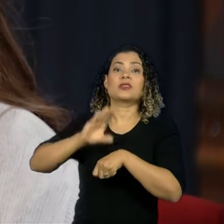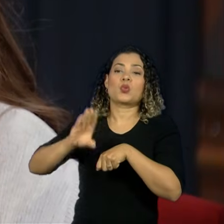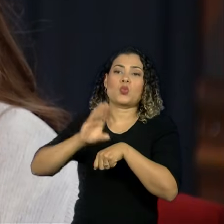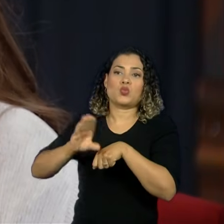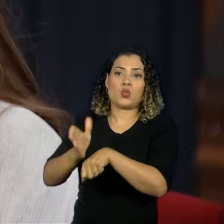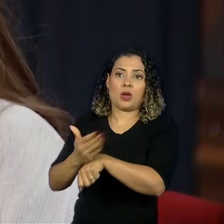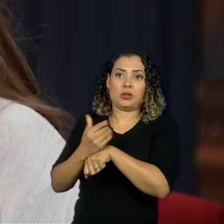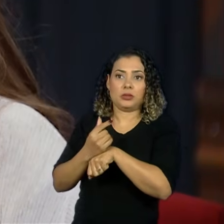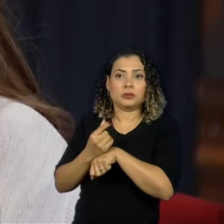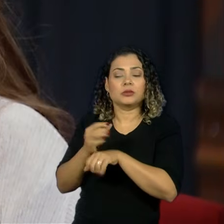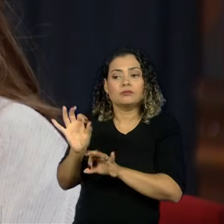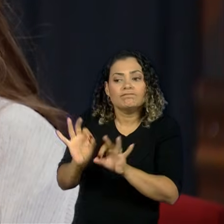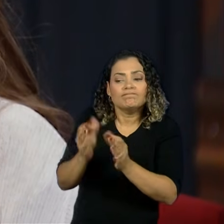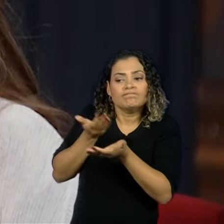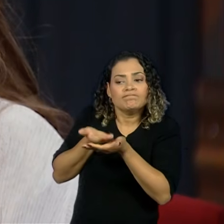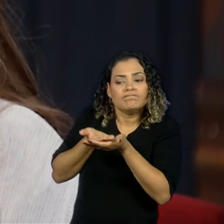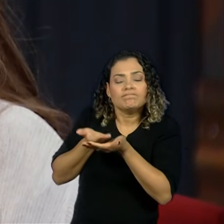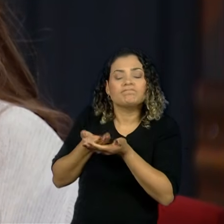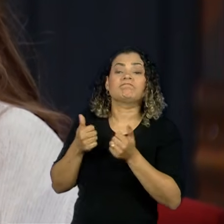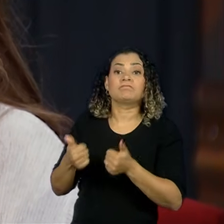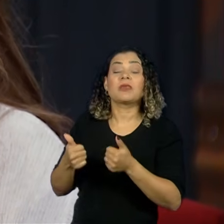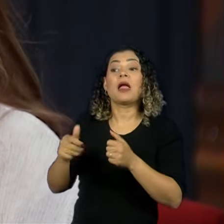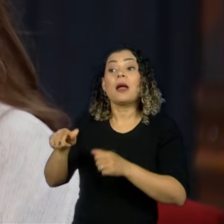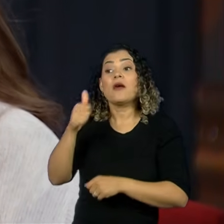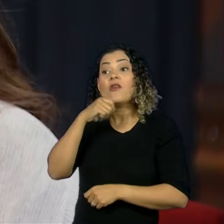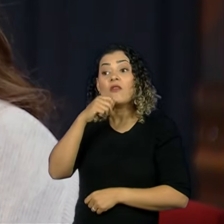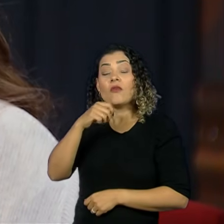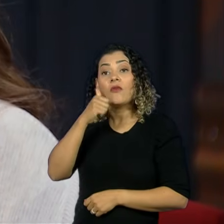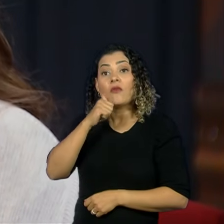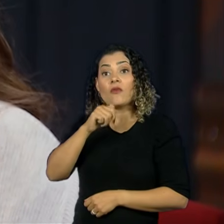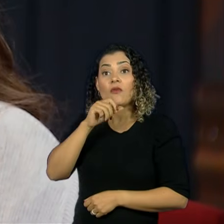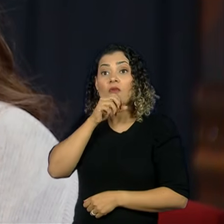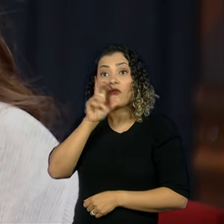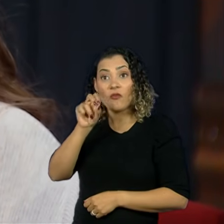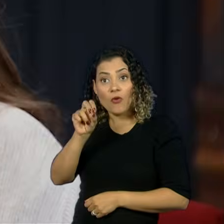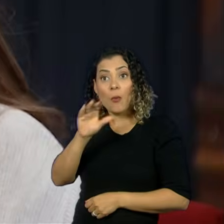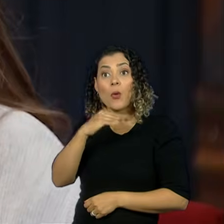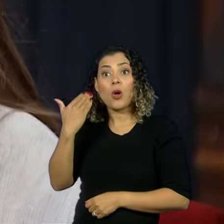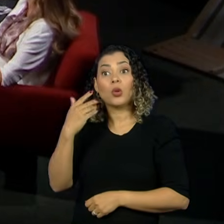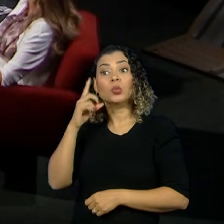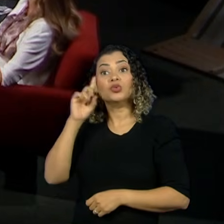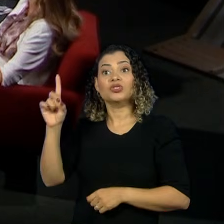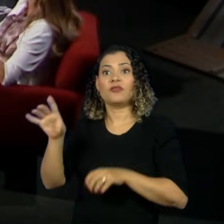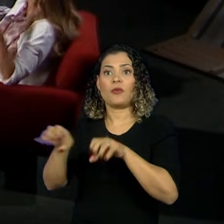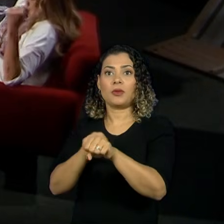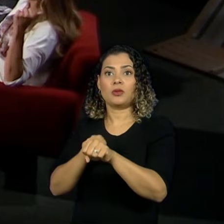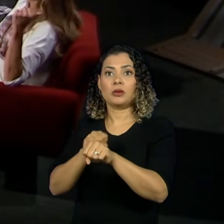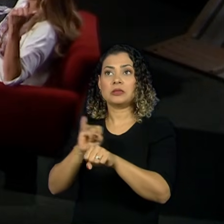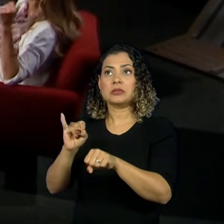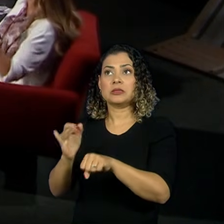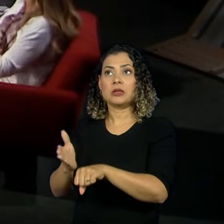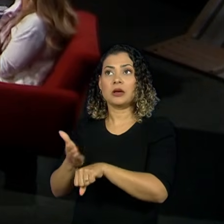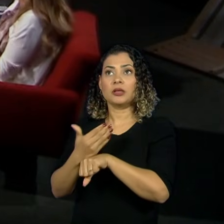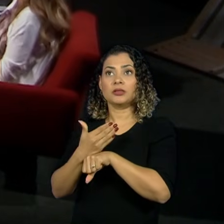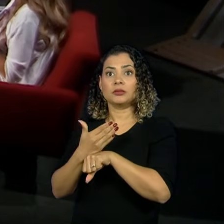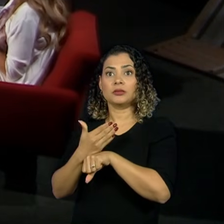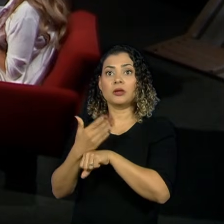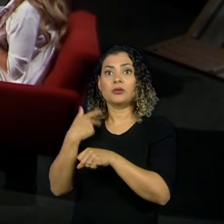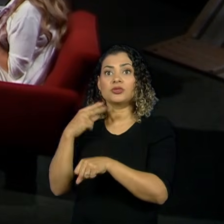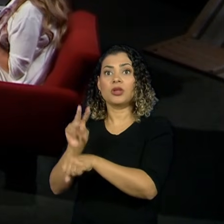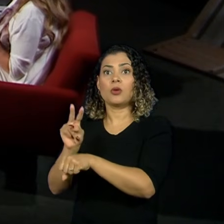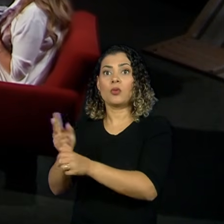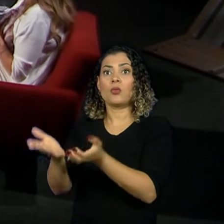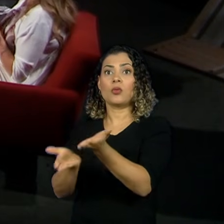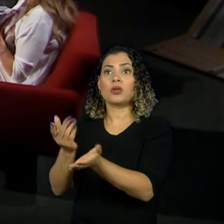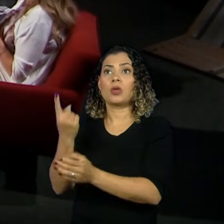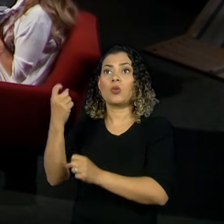tá. E ela morreu no dia da minha formatura. Ou Então seja- eu pensava, se eu tivesse entrado antes, eu pelo menos tinha cuidado dela um